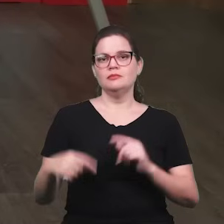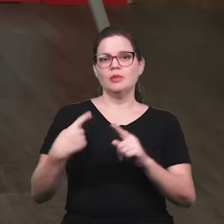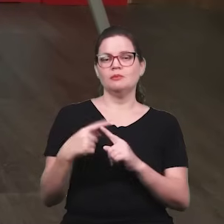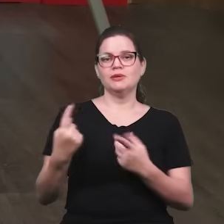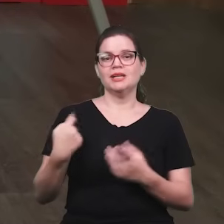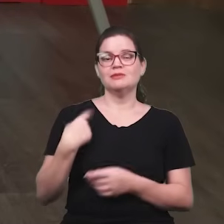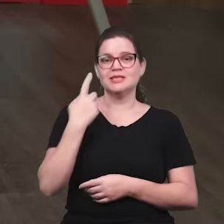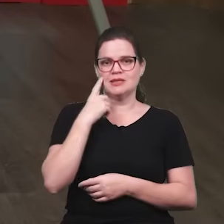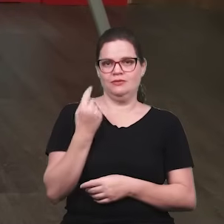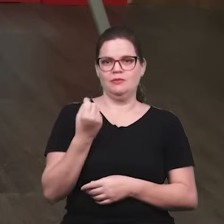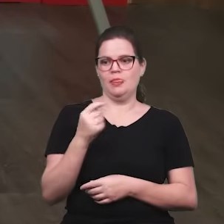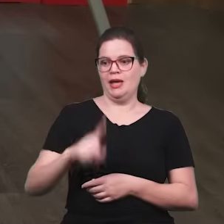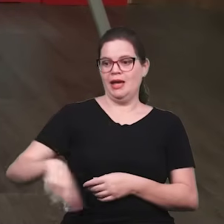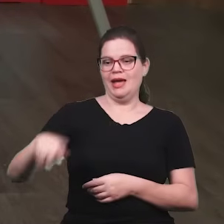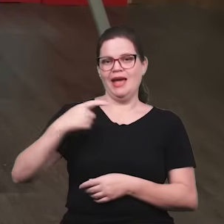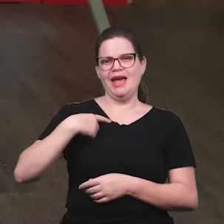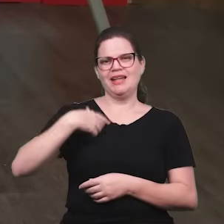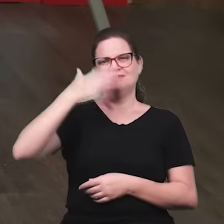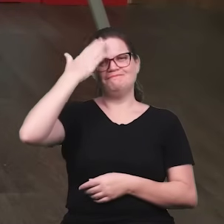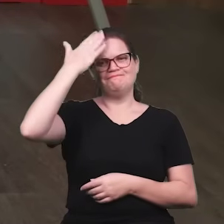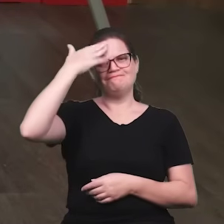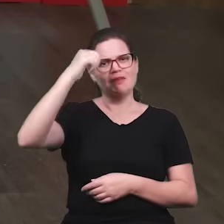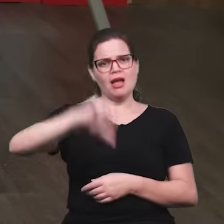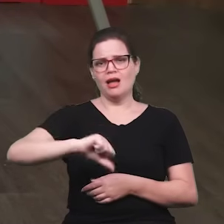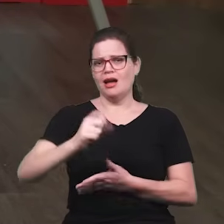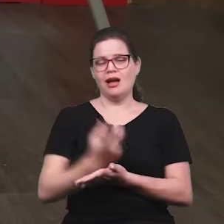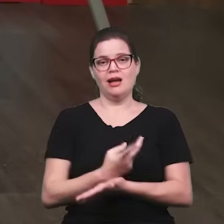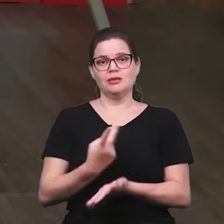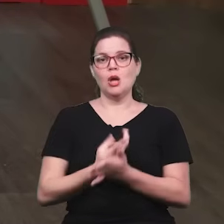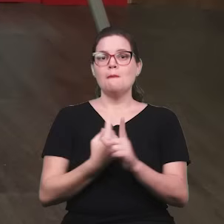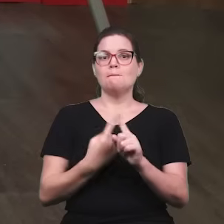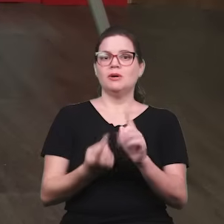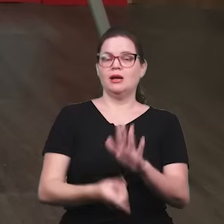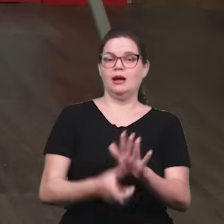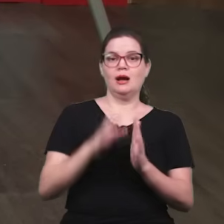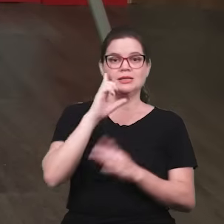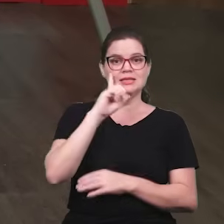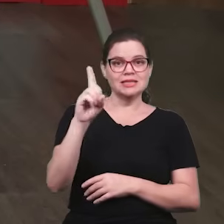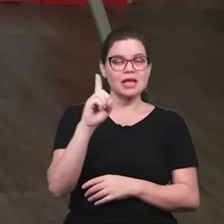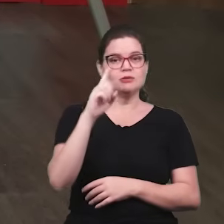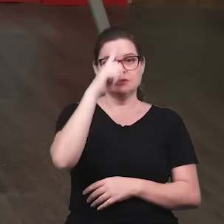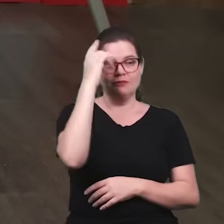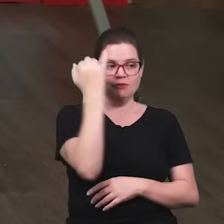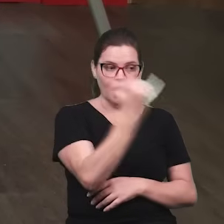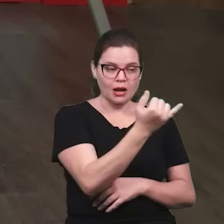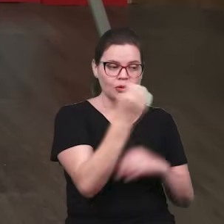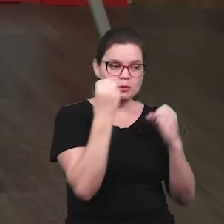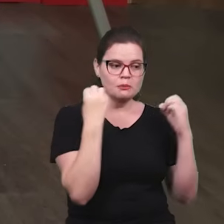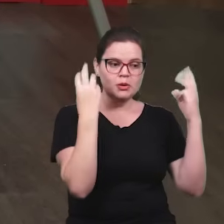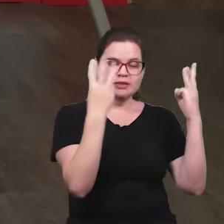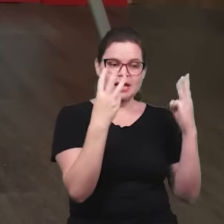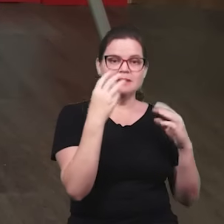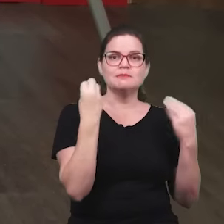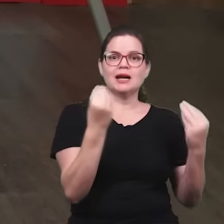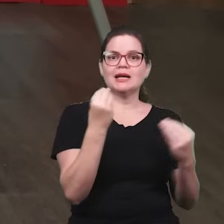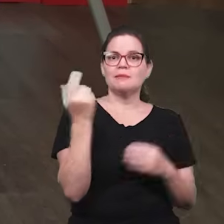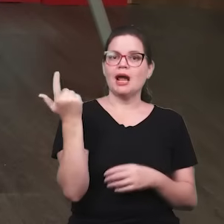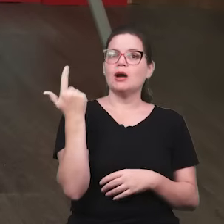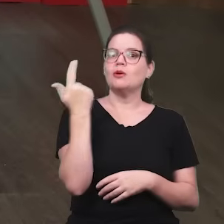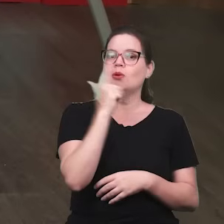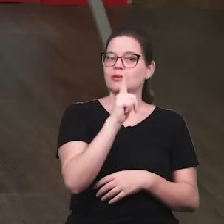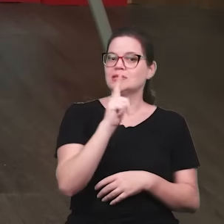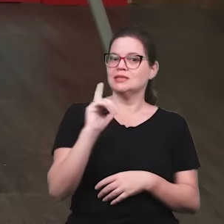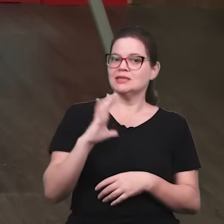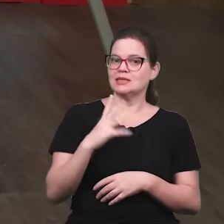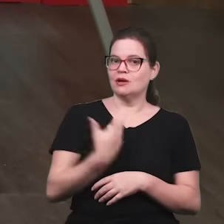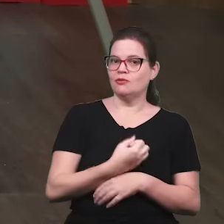um livramento, né? Erradamente, a providência que algo Deus que deu. O Senhor fez, Isso. que o Senhor falou, a palavra do Senhor, a orientação do